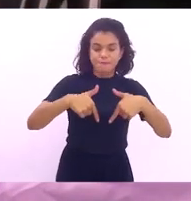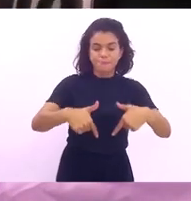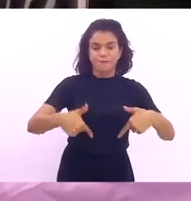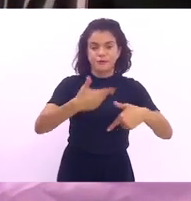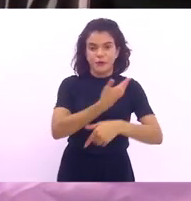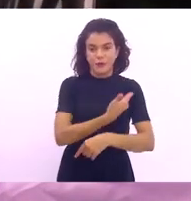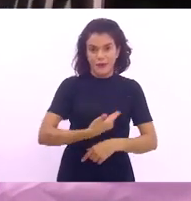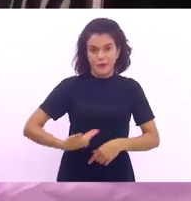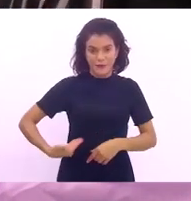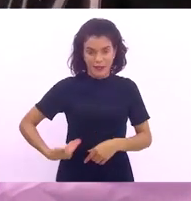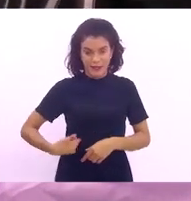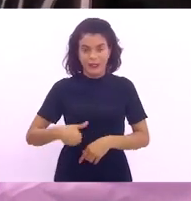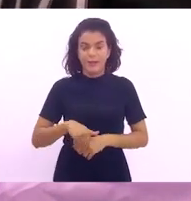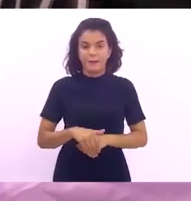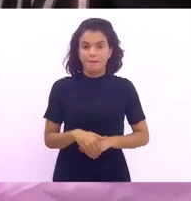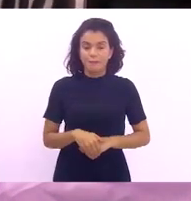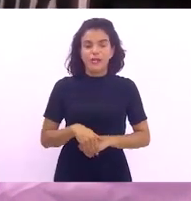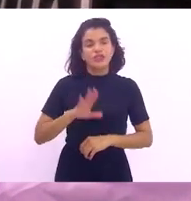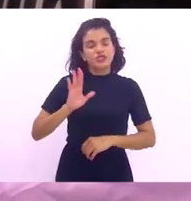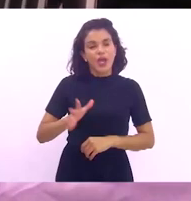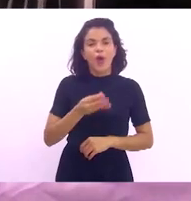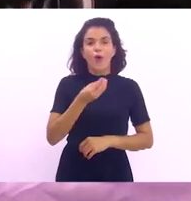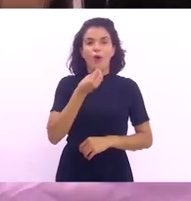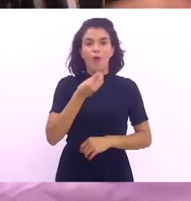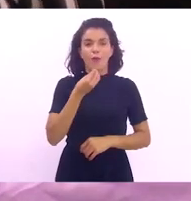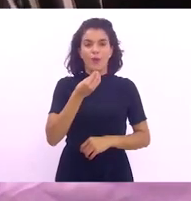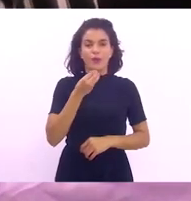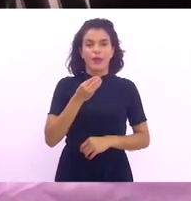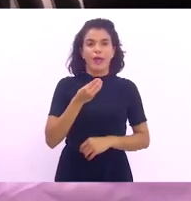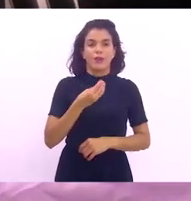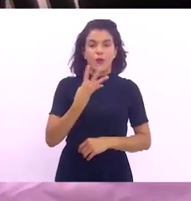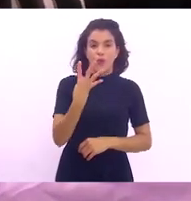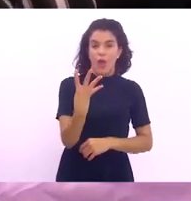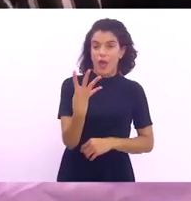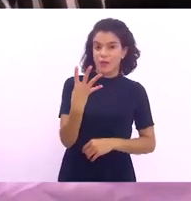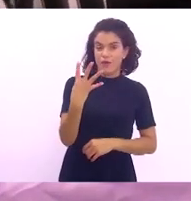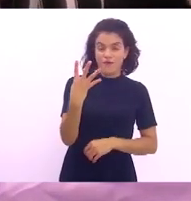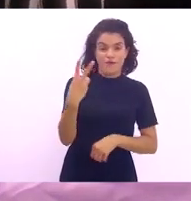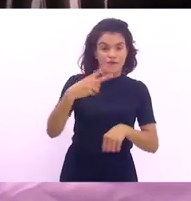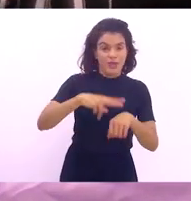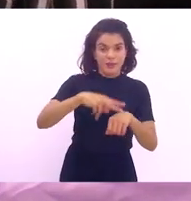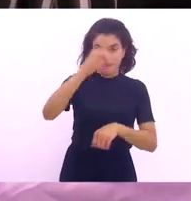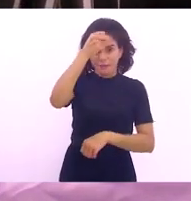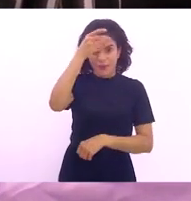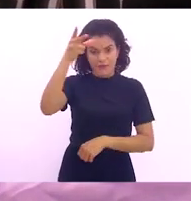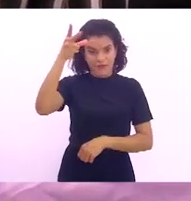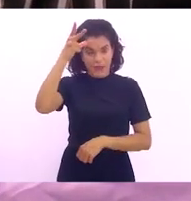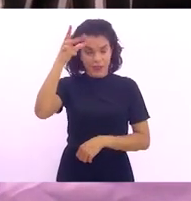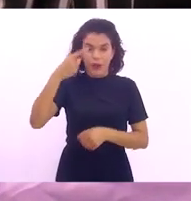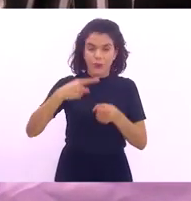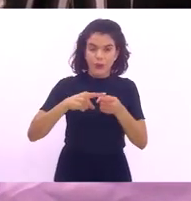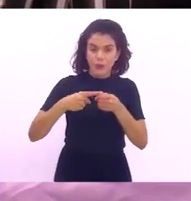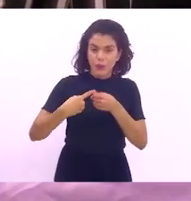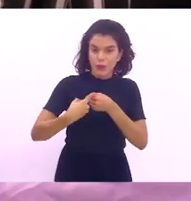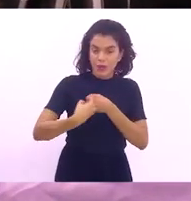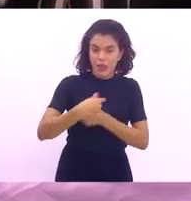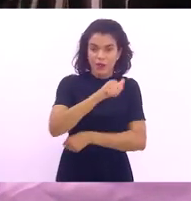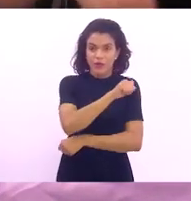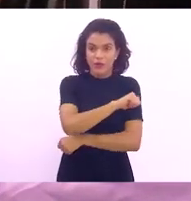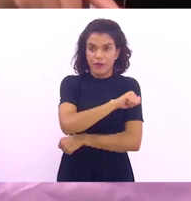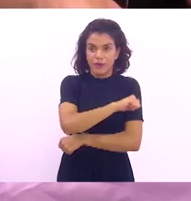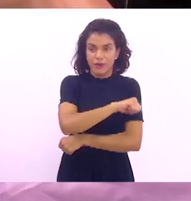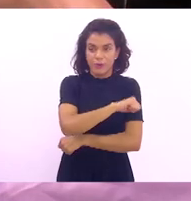ter tido a oportunidade de estar perfeita por quatro vezes do município no interior né